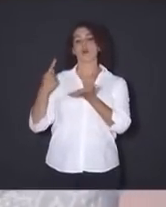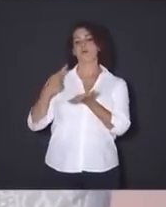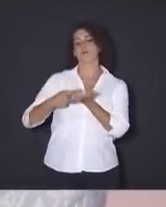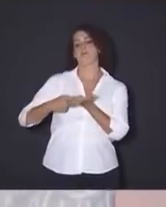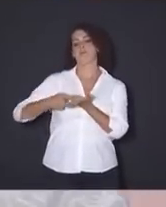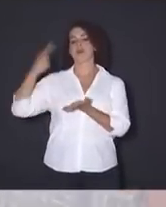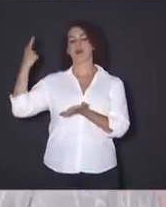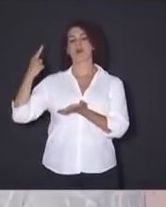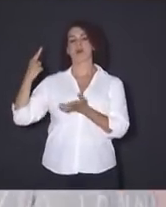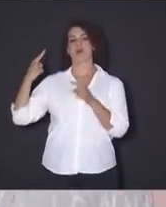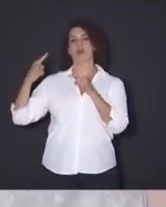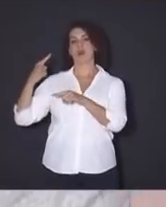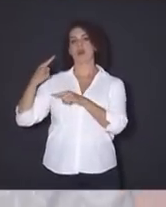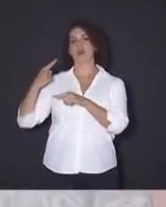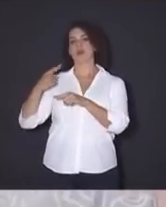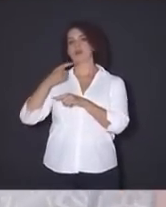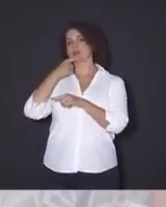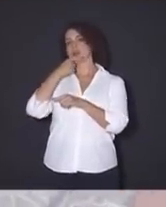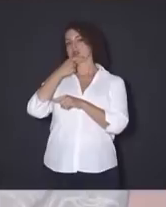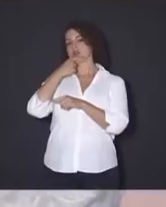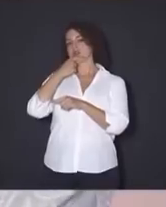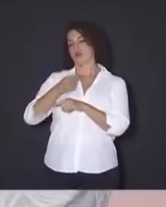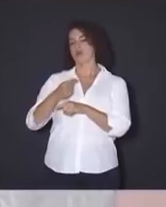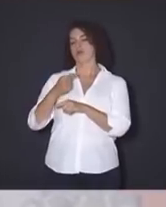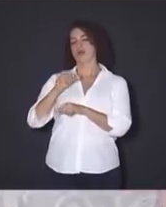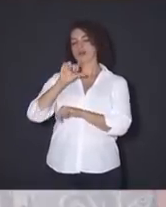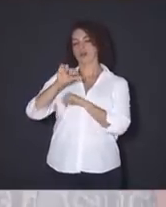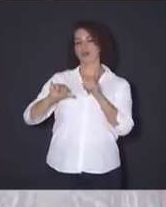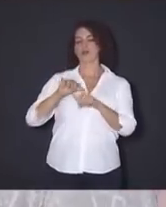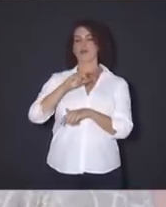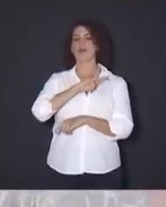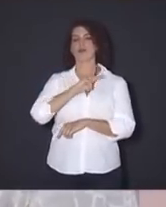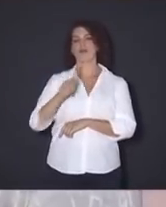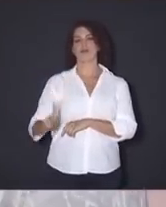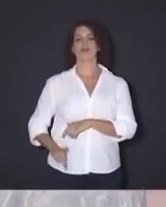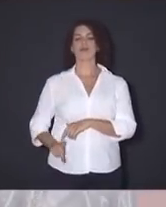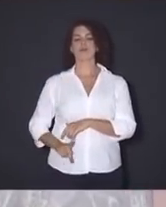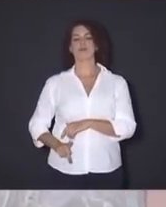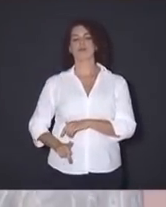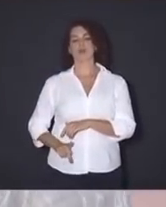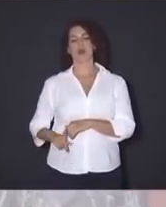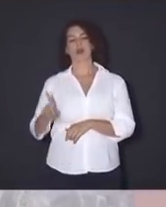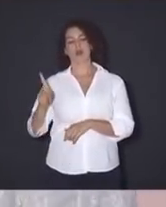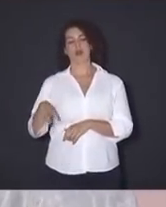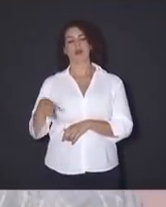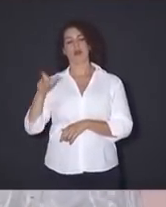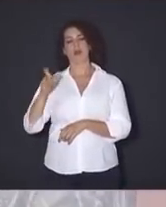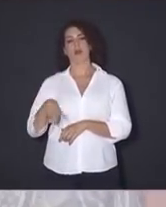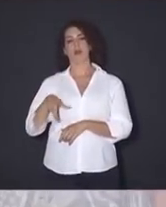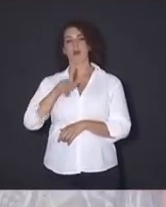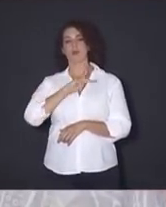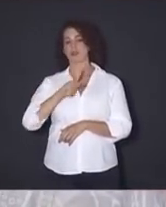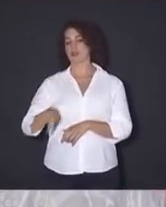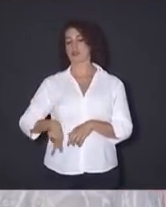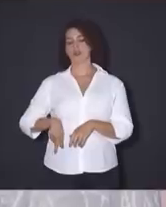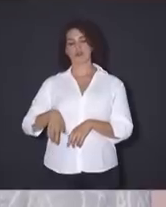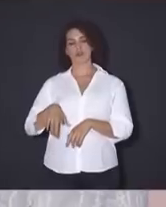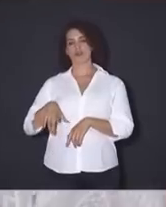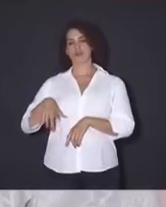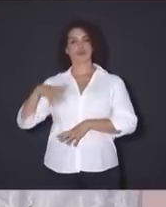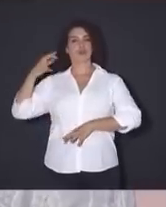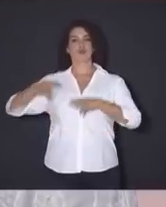virou presidente esse verbo tema que terminou virando é um presidente que consideram ilegítimo